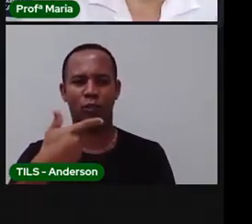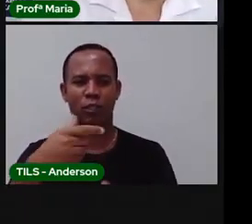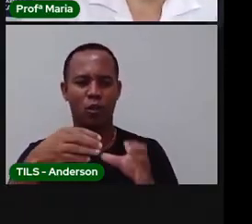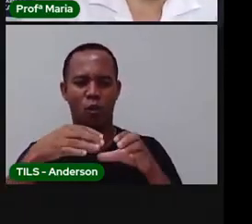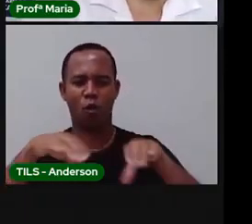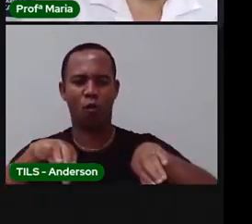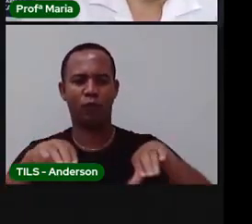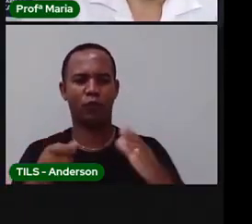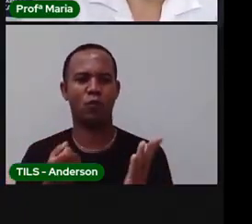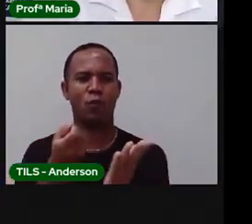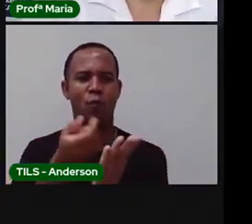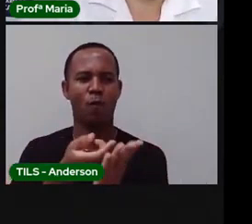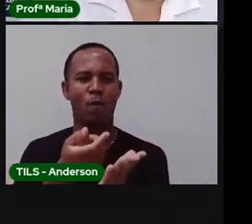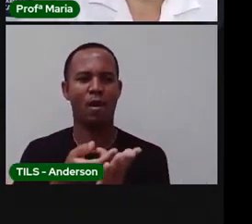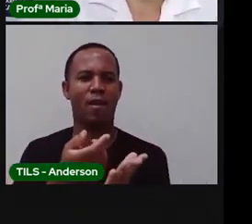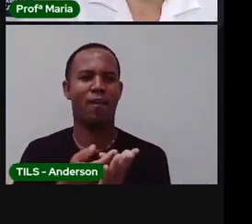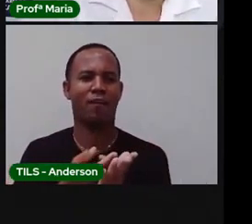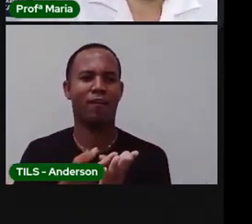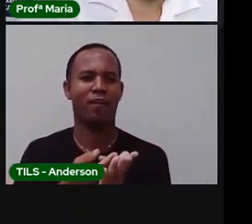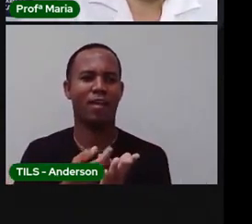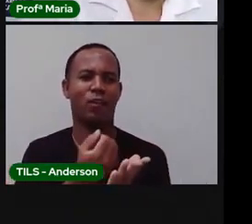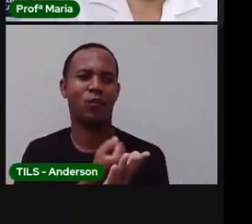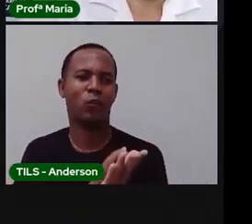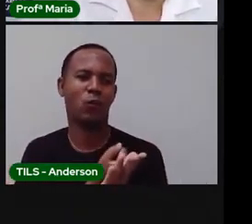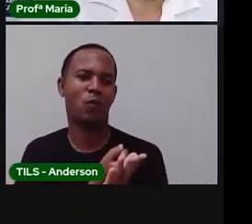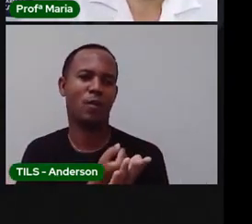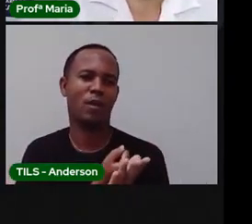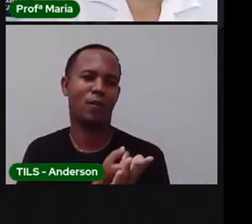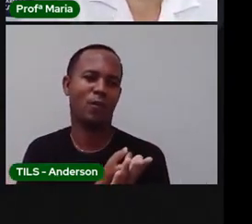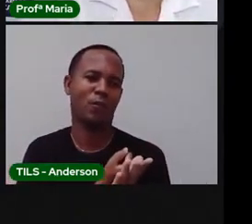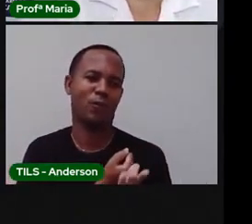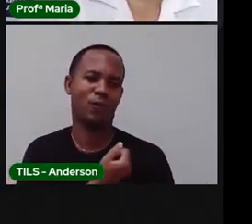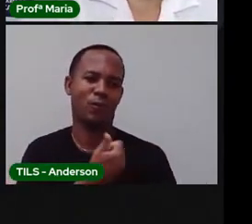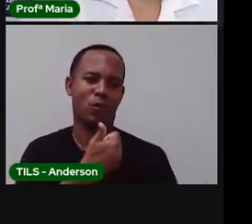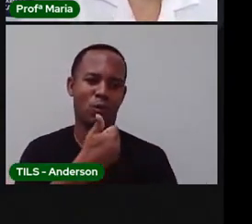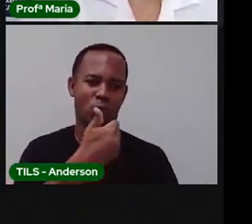de ovos é o quê? 12. 12